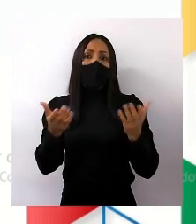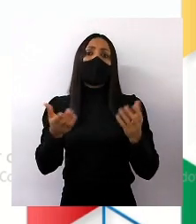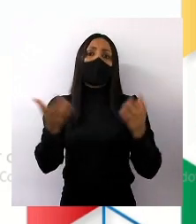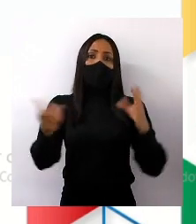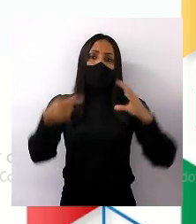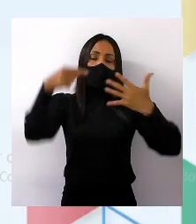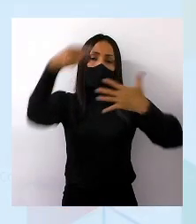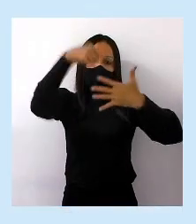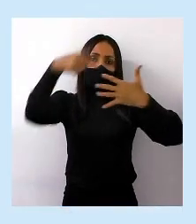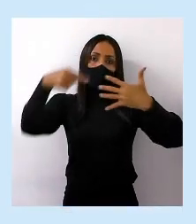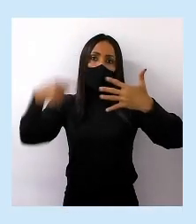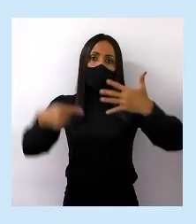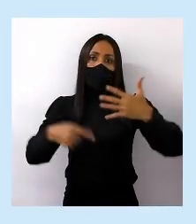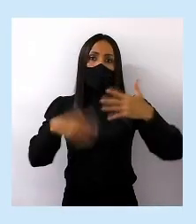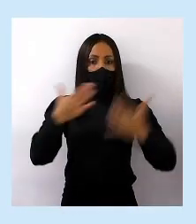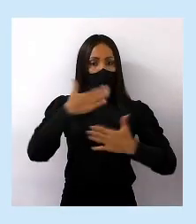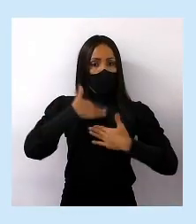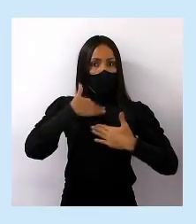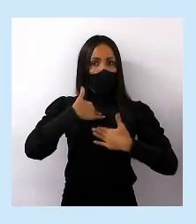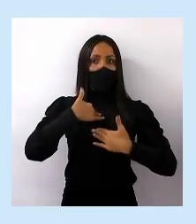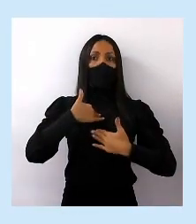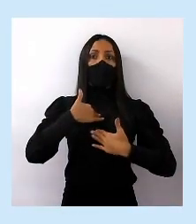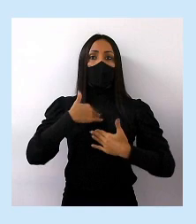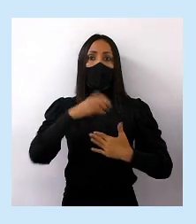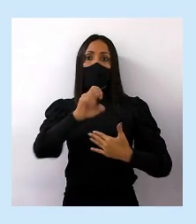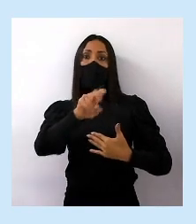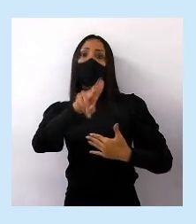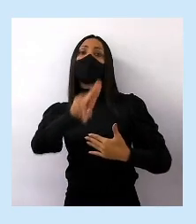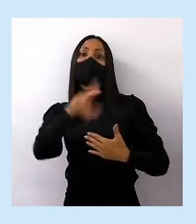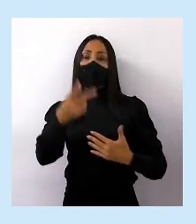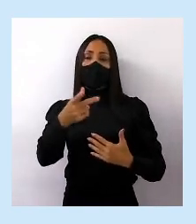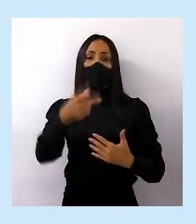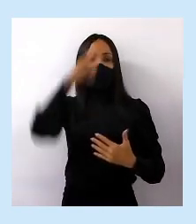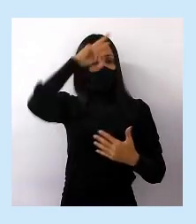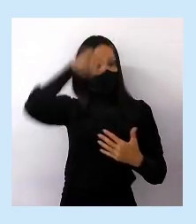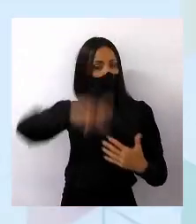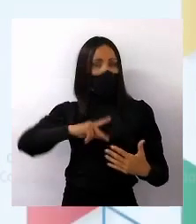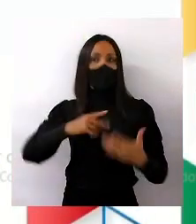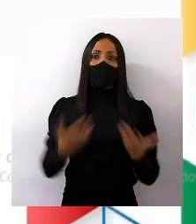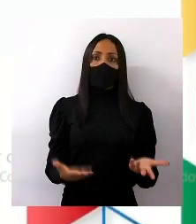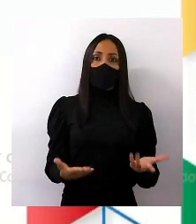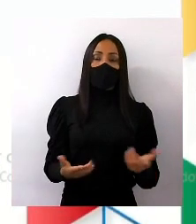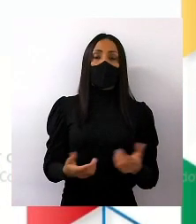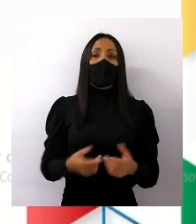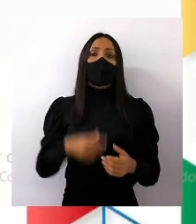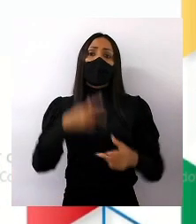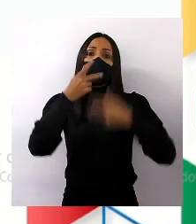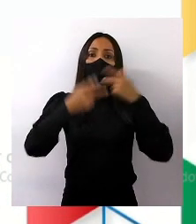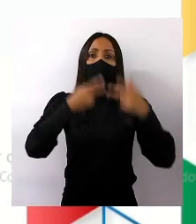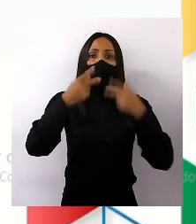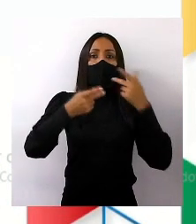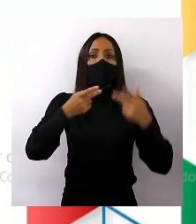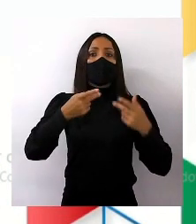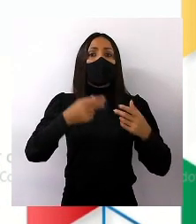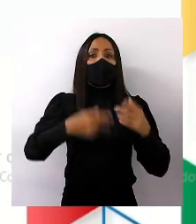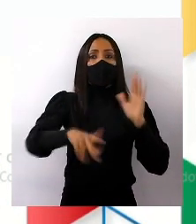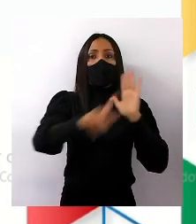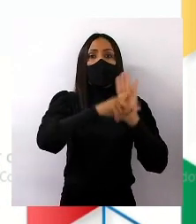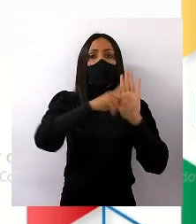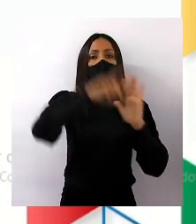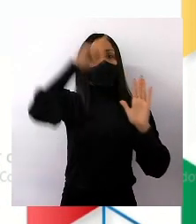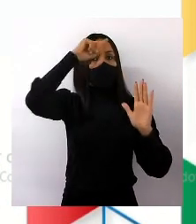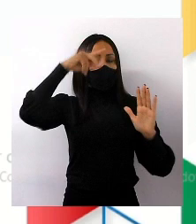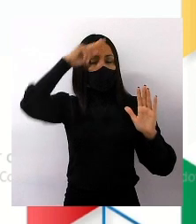mesmo, o eu com ele mesmo. Ou seja, em geral, a maneira de o autor falar consigo mesmo ou com o